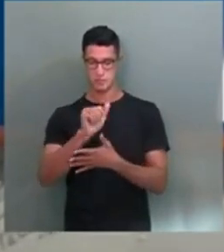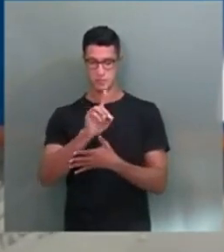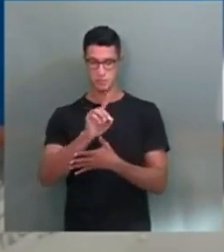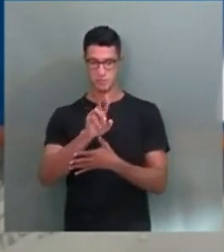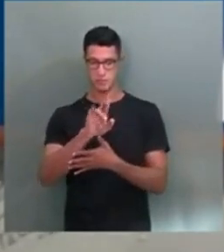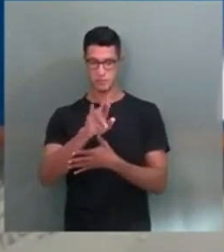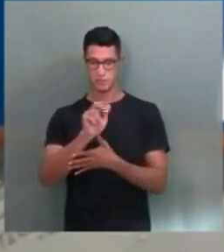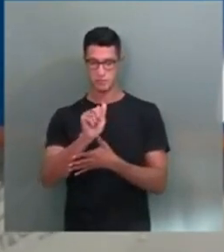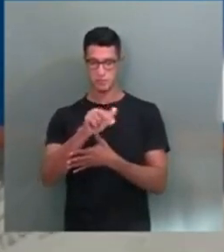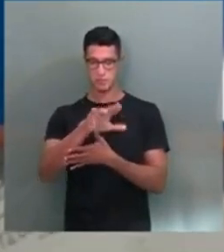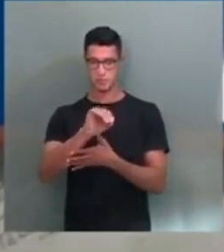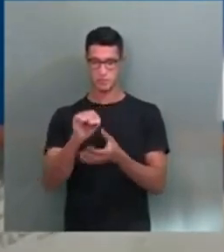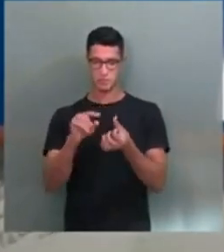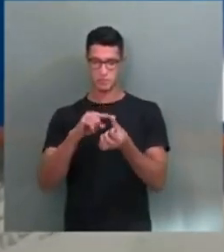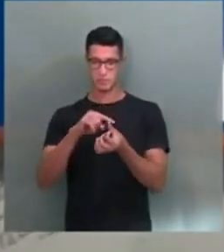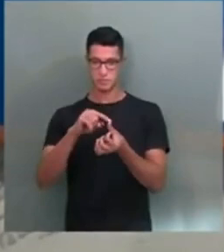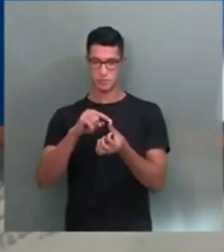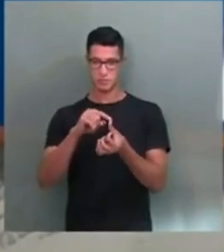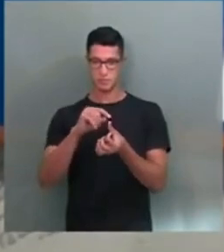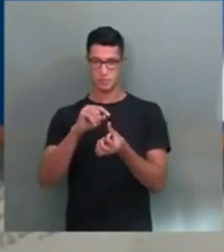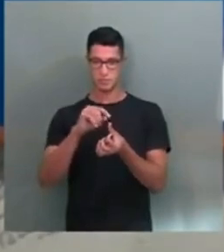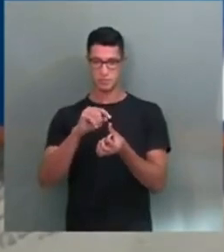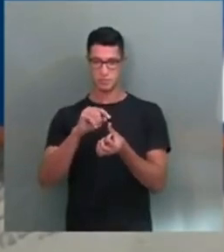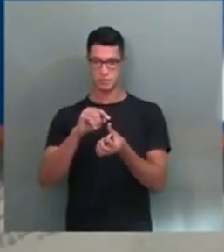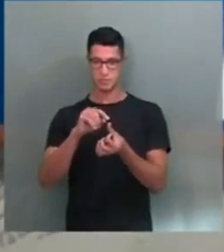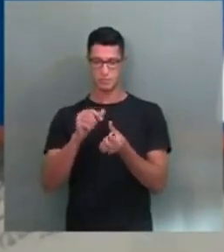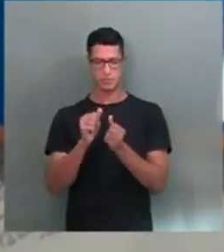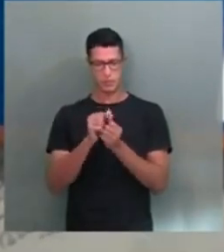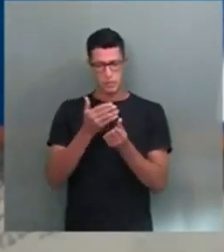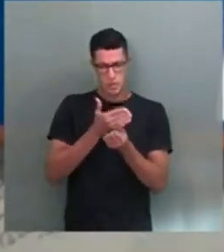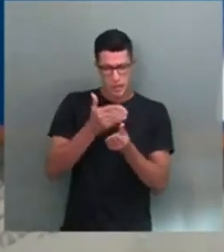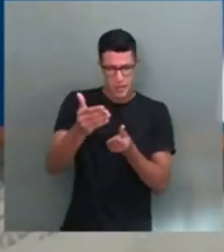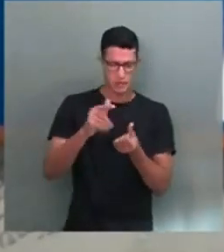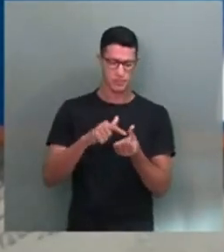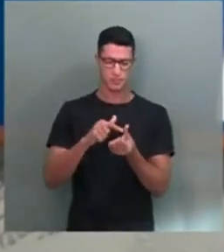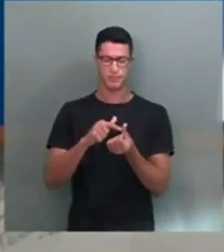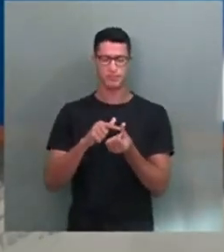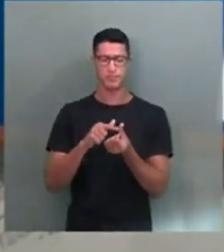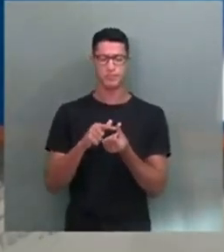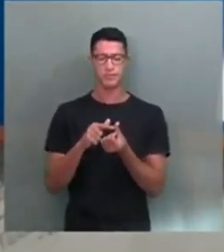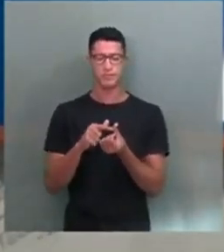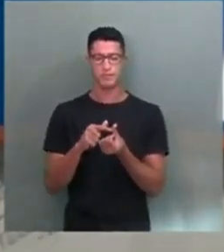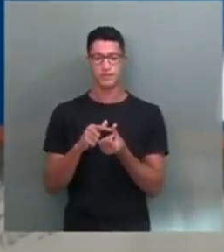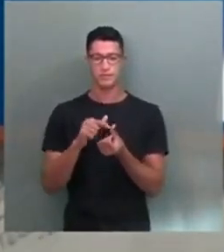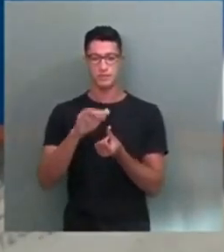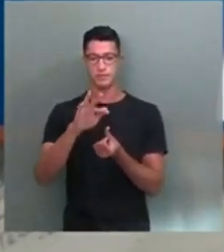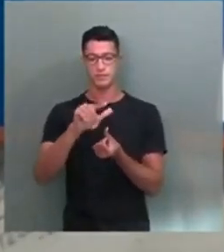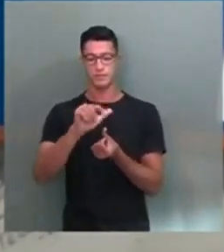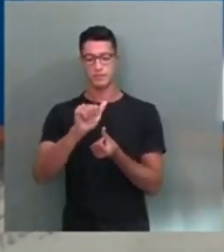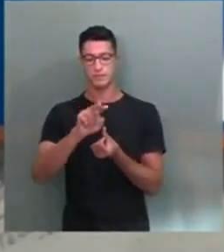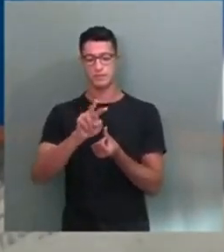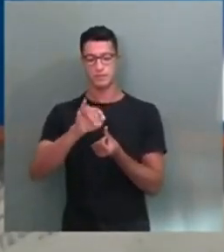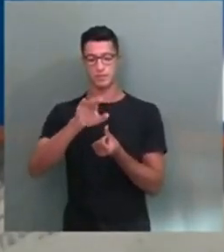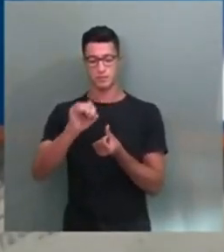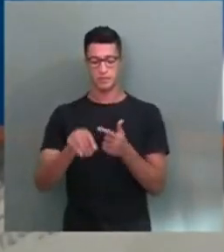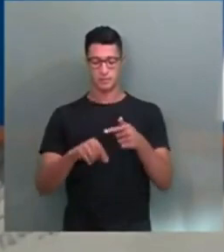Adriano Faria, comigo desde o início da emissora, Flávio Matos,